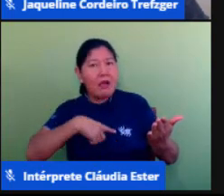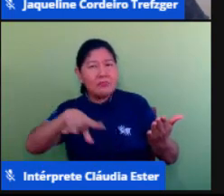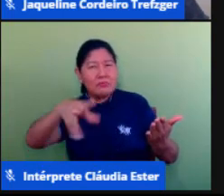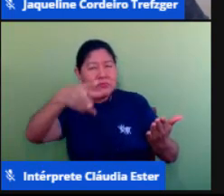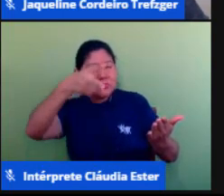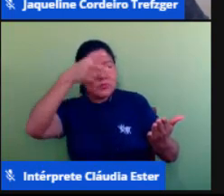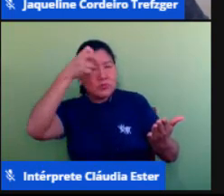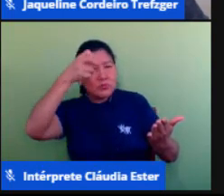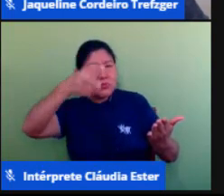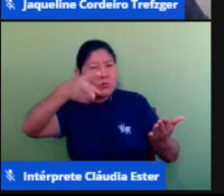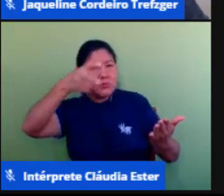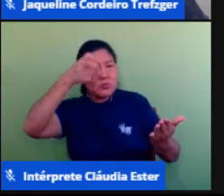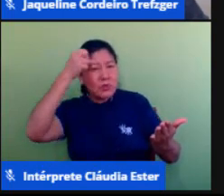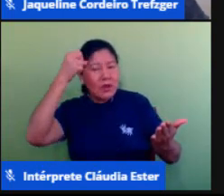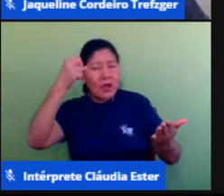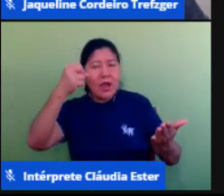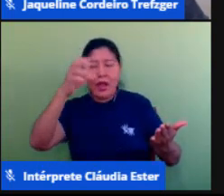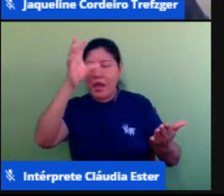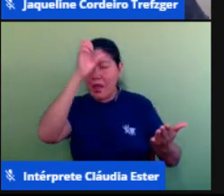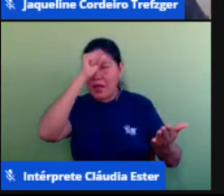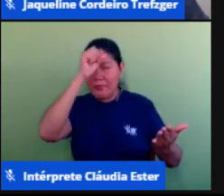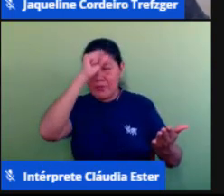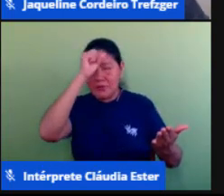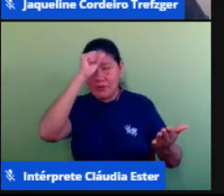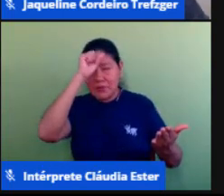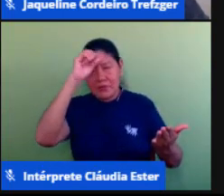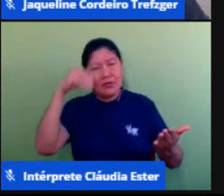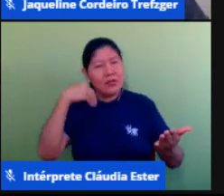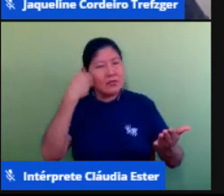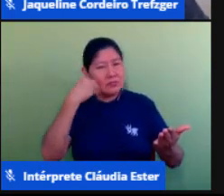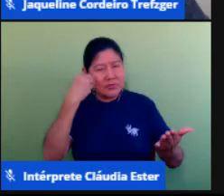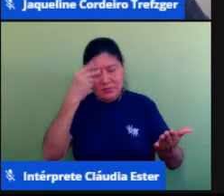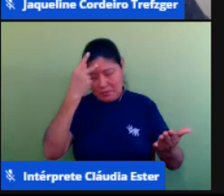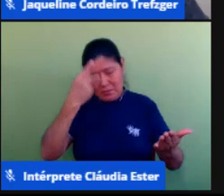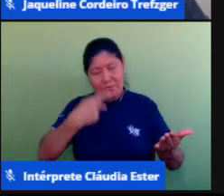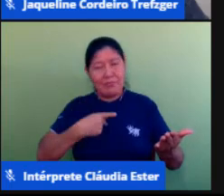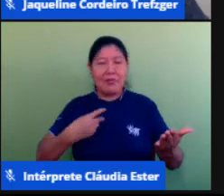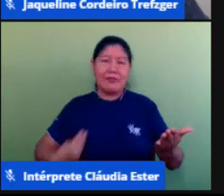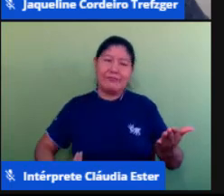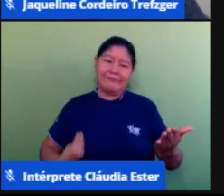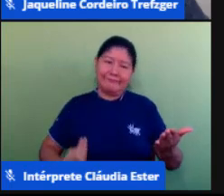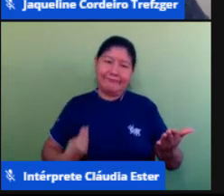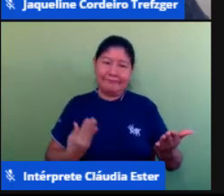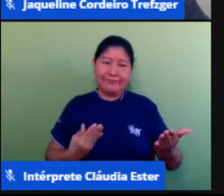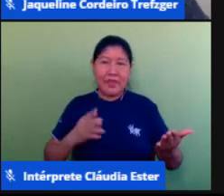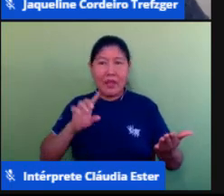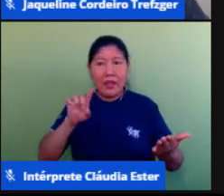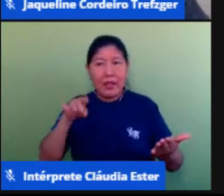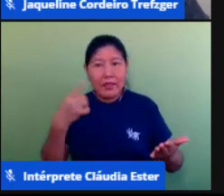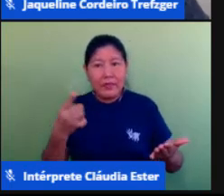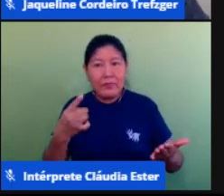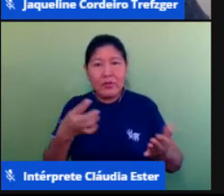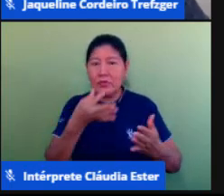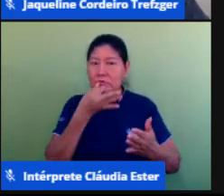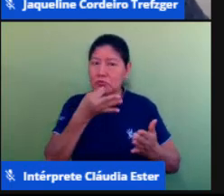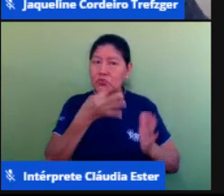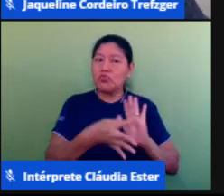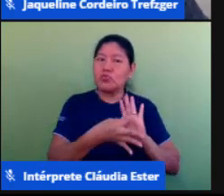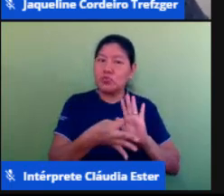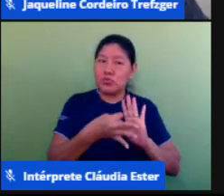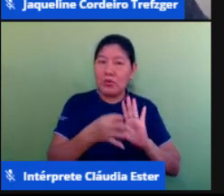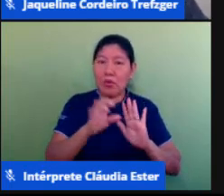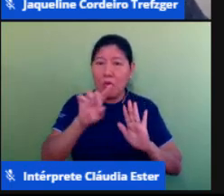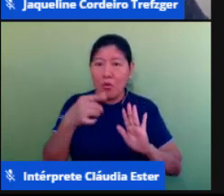vida dele. Então, eu sempre faço a leitura e faço depois ele ler outros livros,